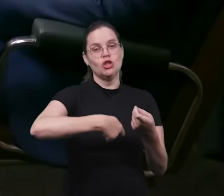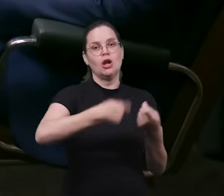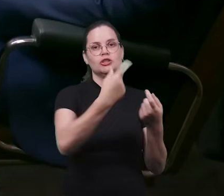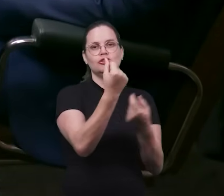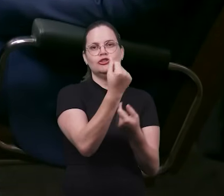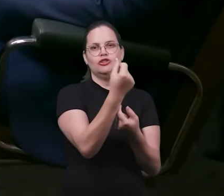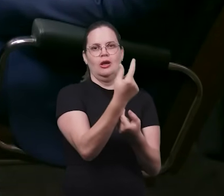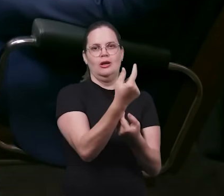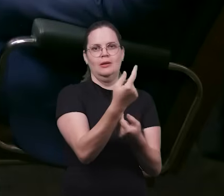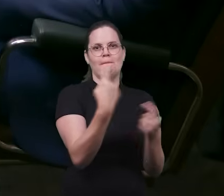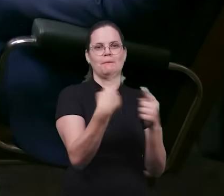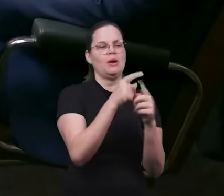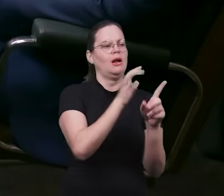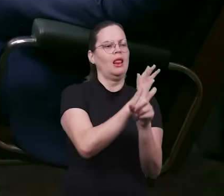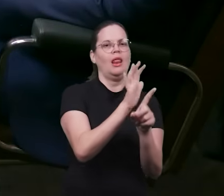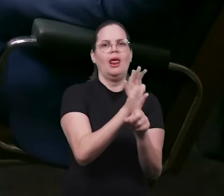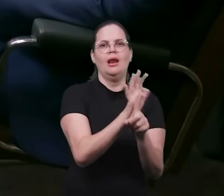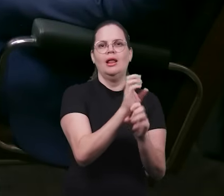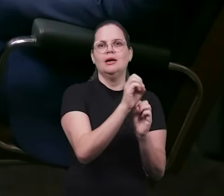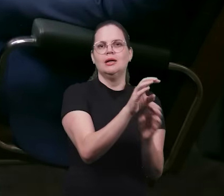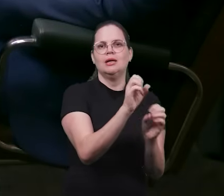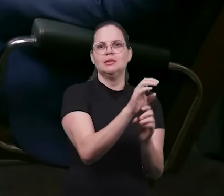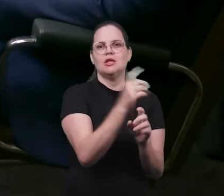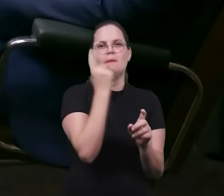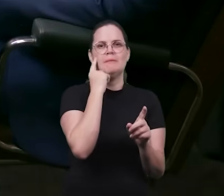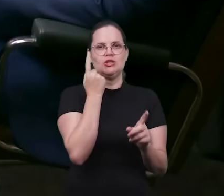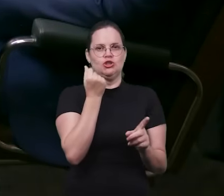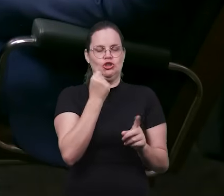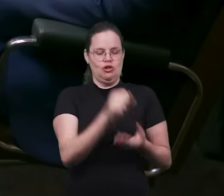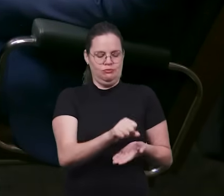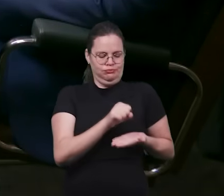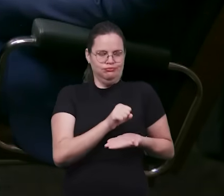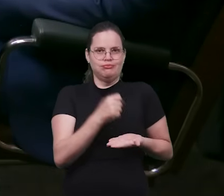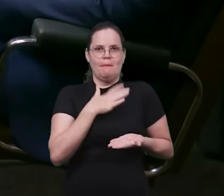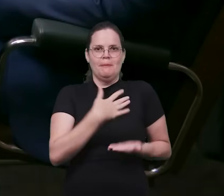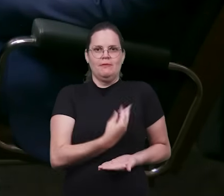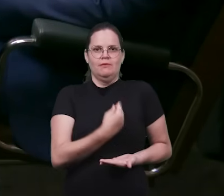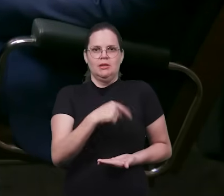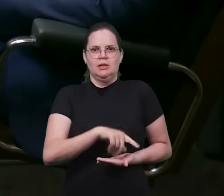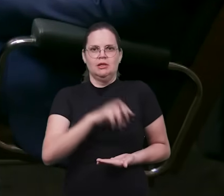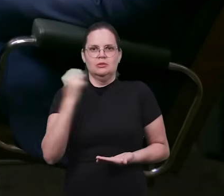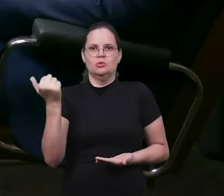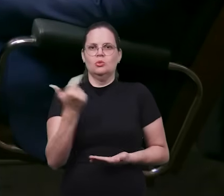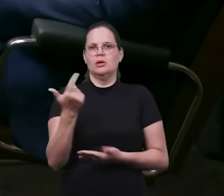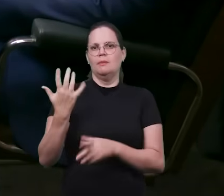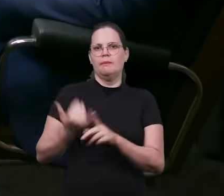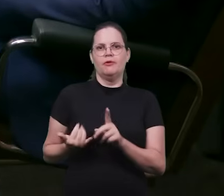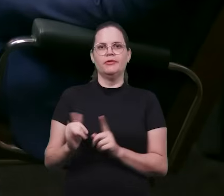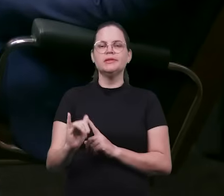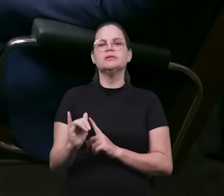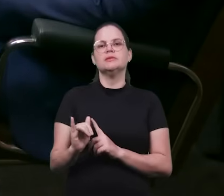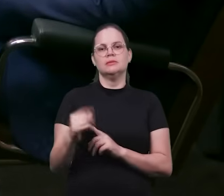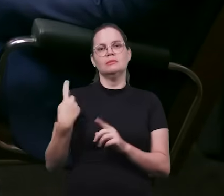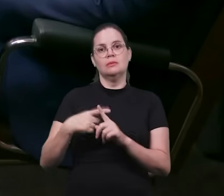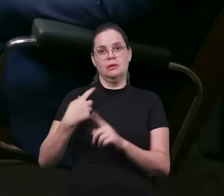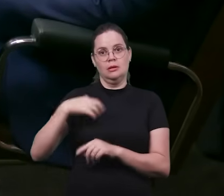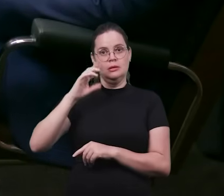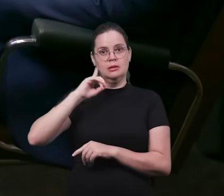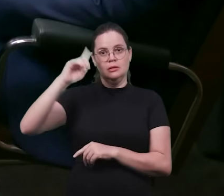estava mais preocupado com esta vida, com o ganho desta vida, né? Do que com o profético, daquilo que Deus